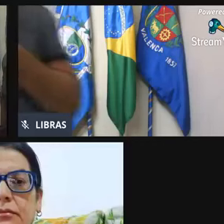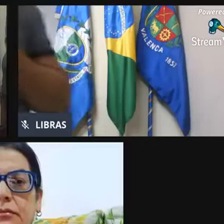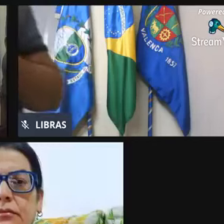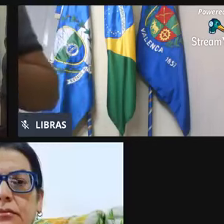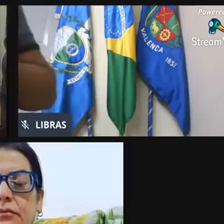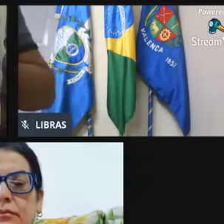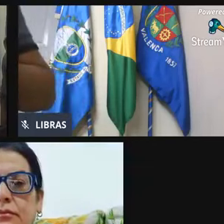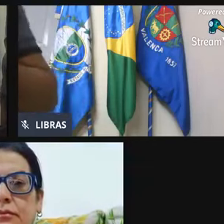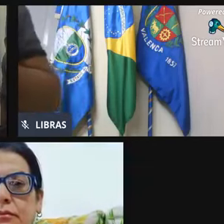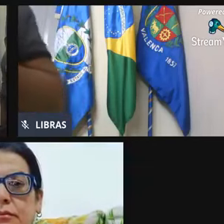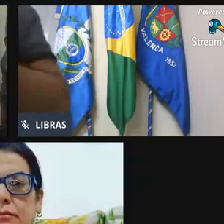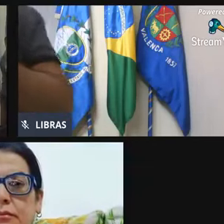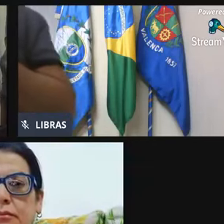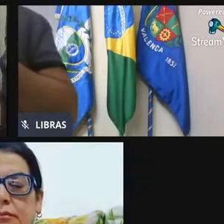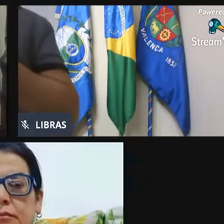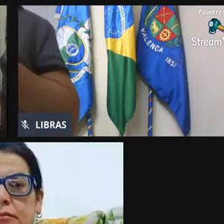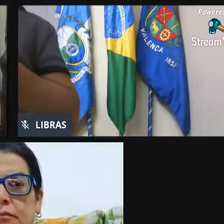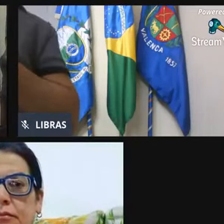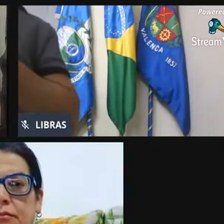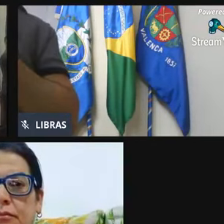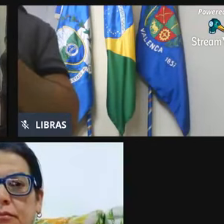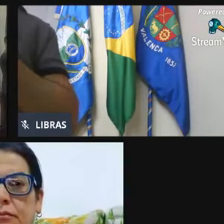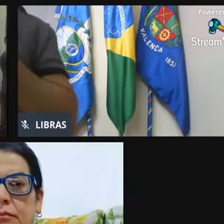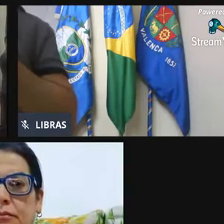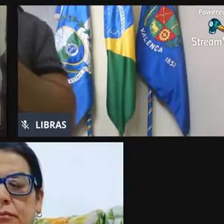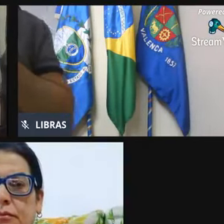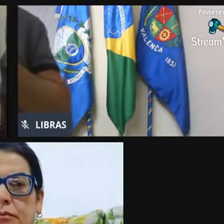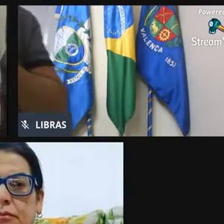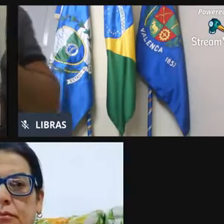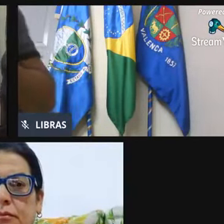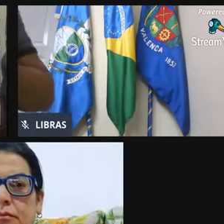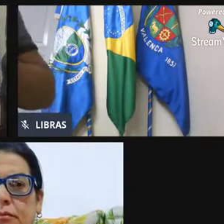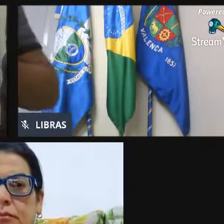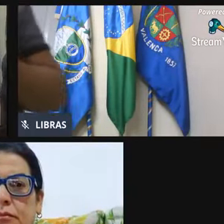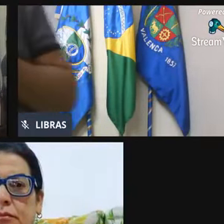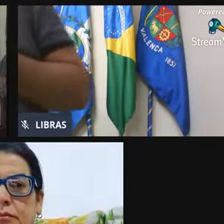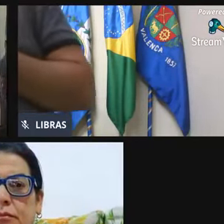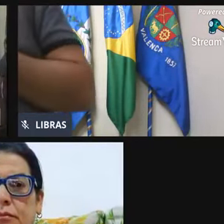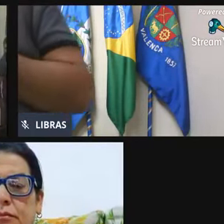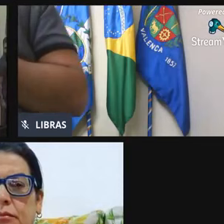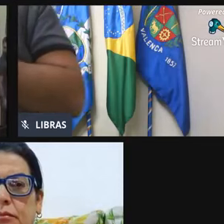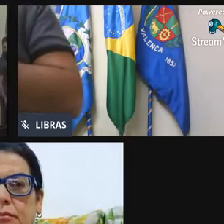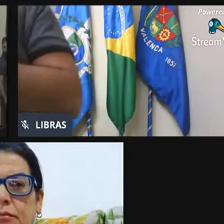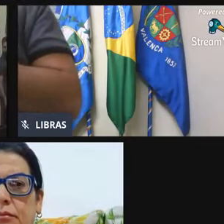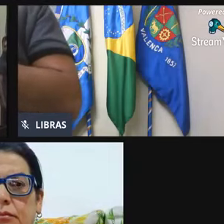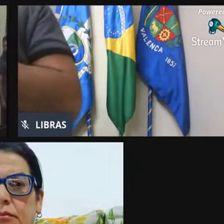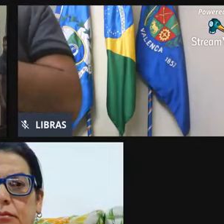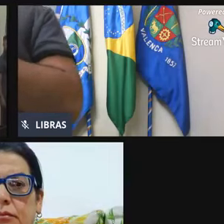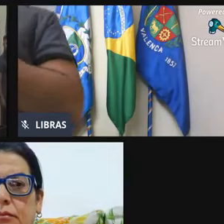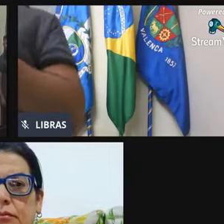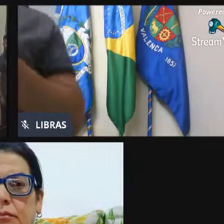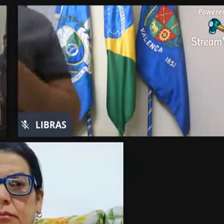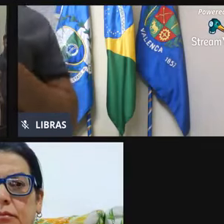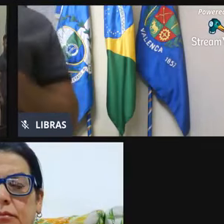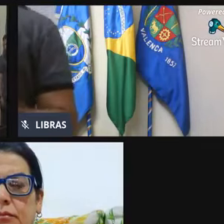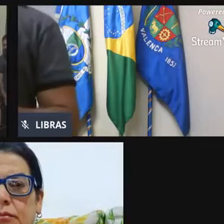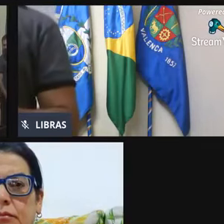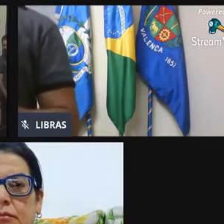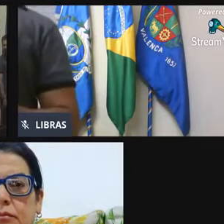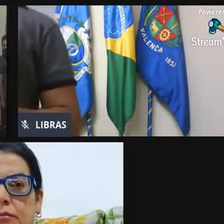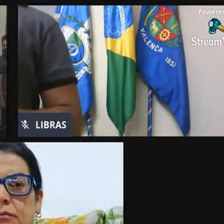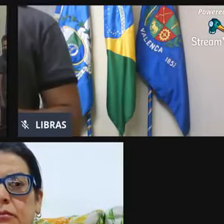Marcelo de Oliveira. Marco da Silva Marques. Michele Vieira Cabral. Paulo Celso Alves